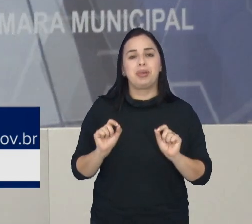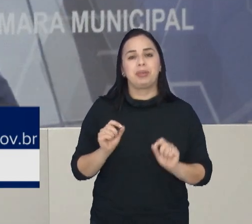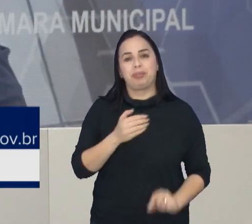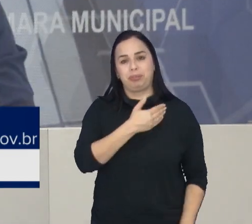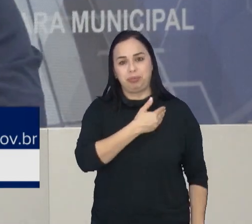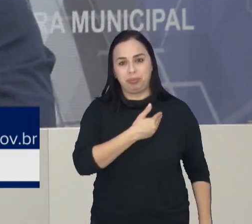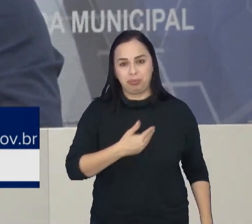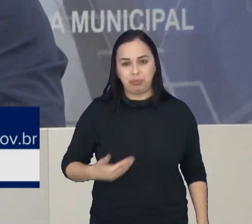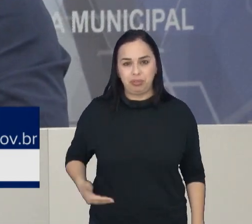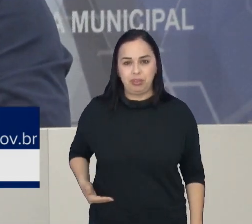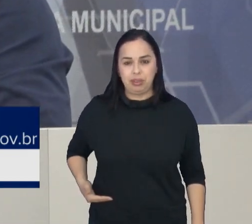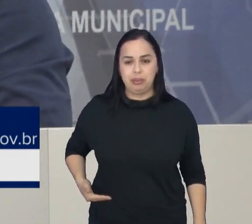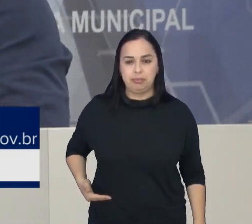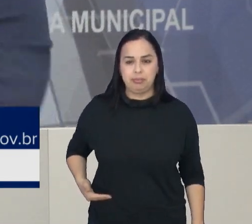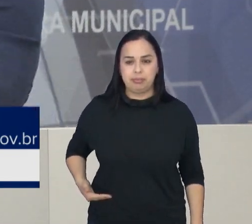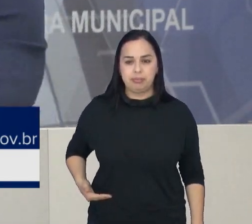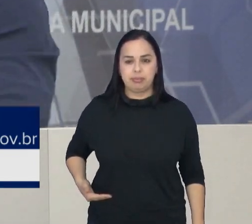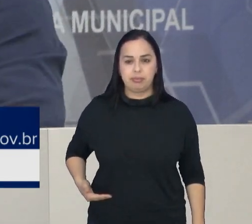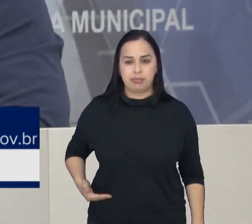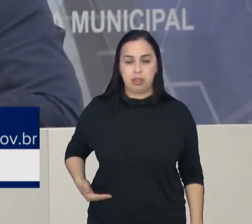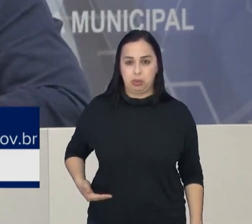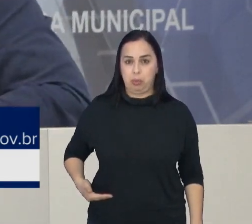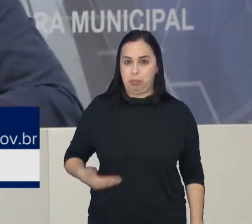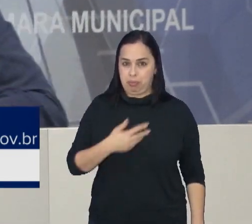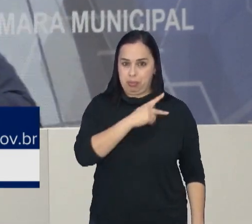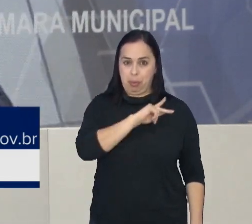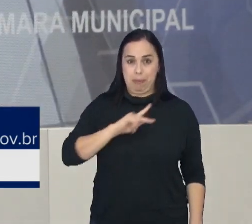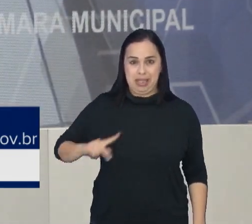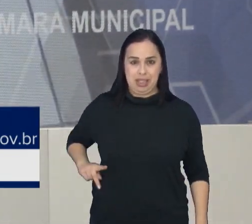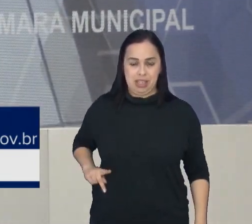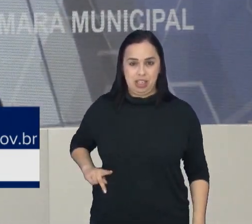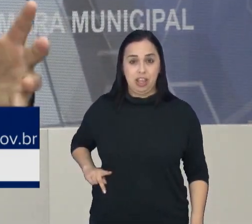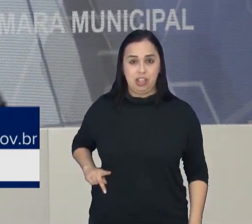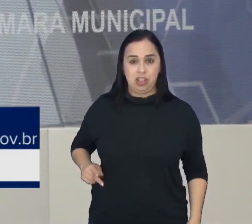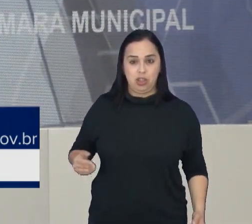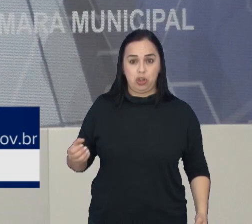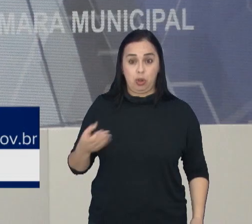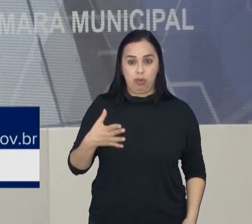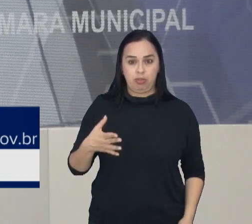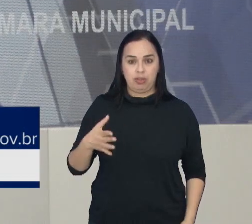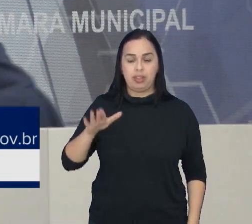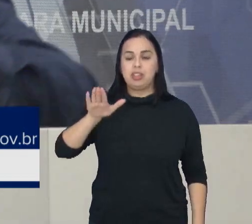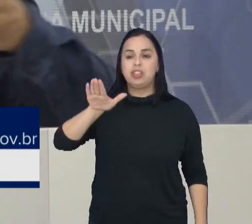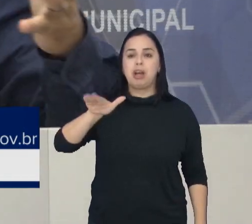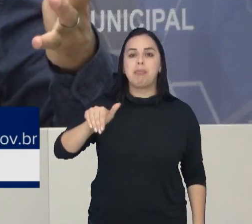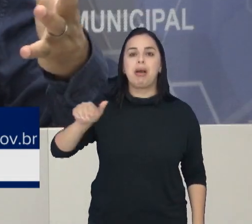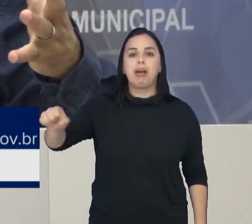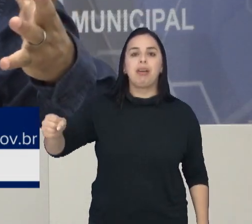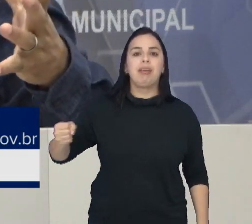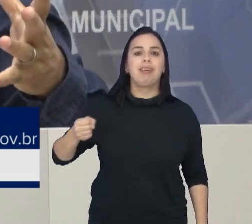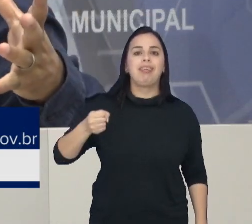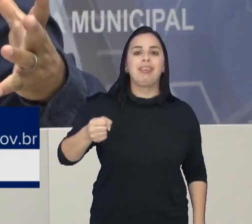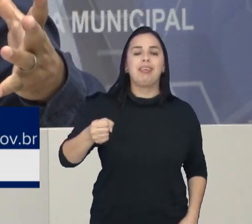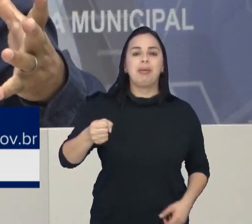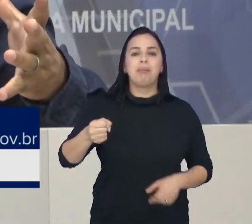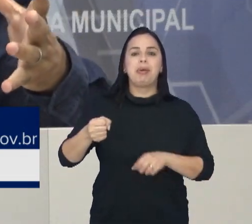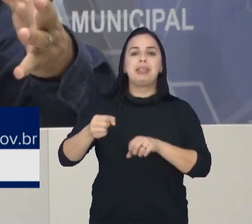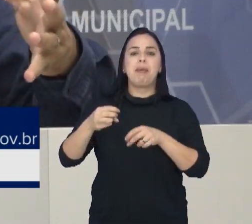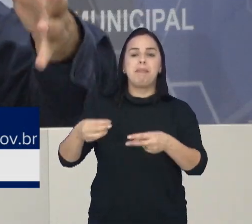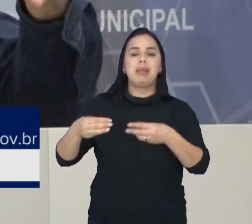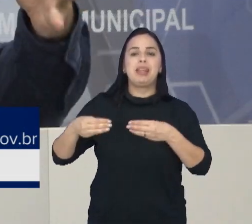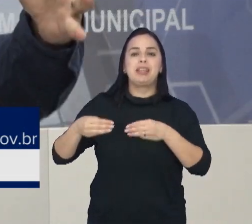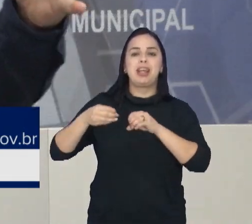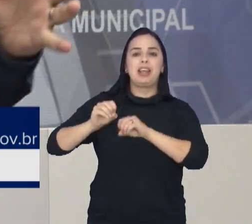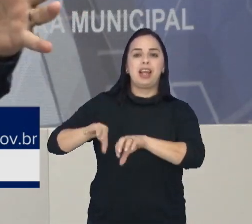governo do atual presidente pudesse chamar a colega para ser ministra da Educação,